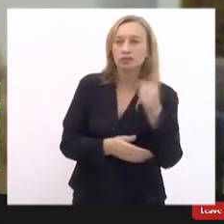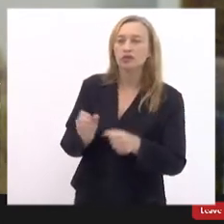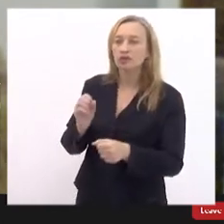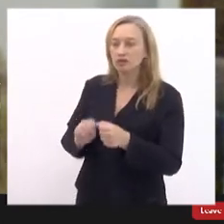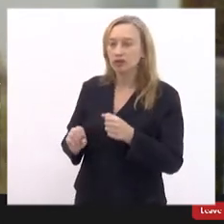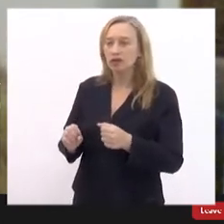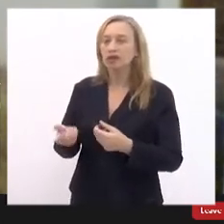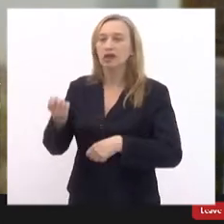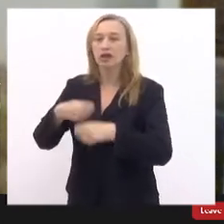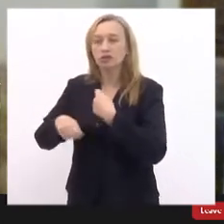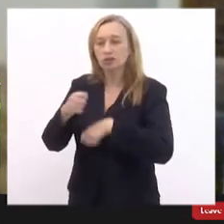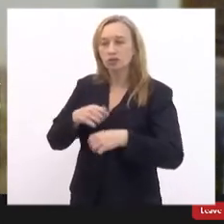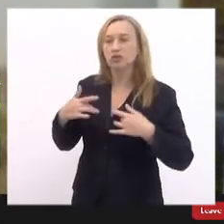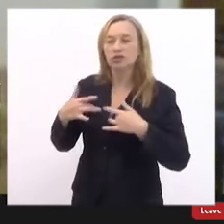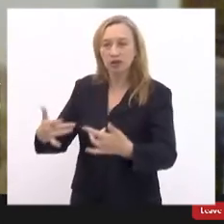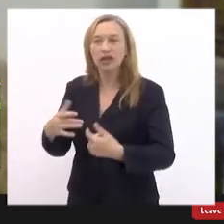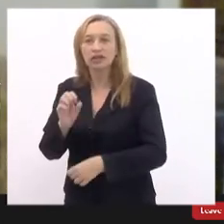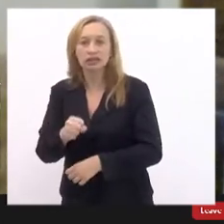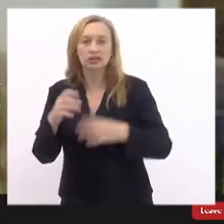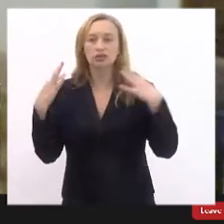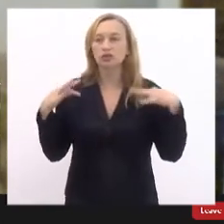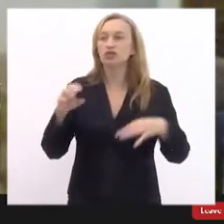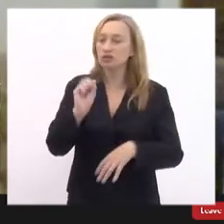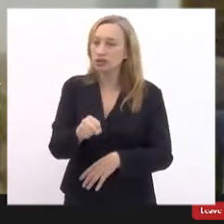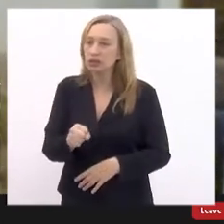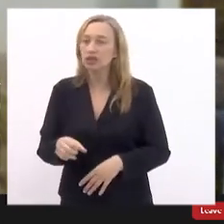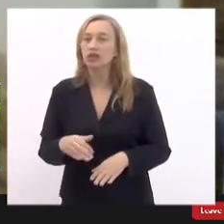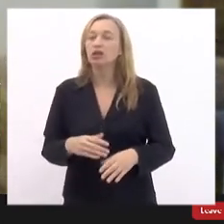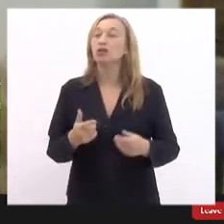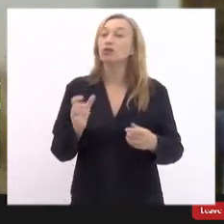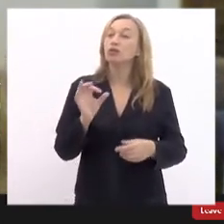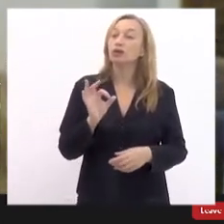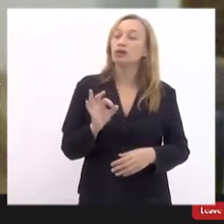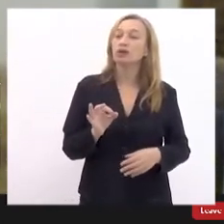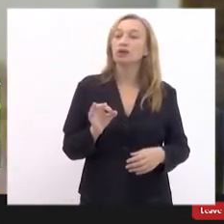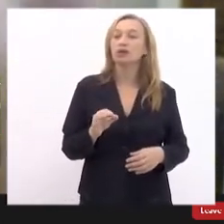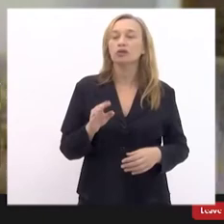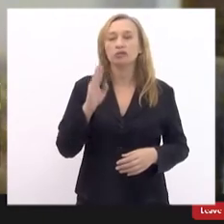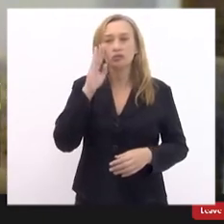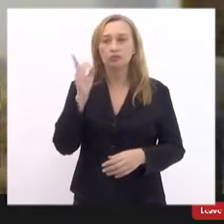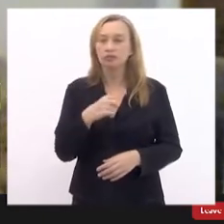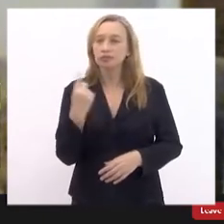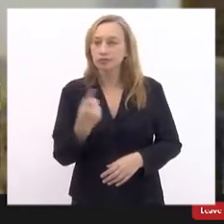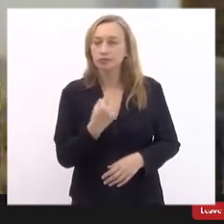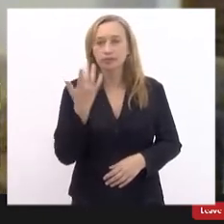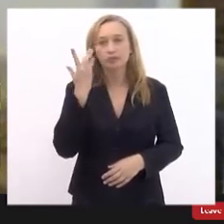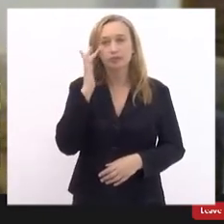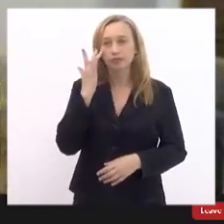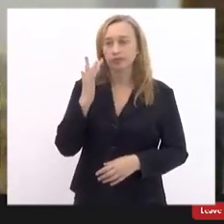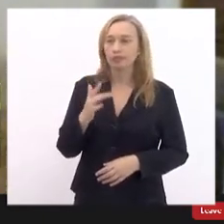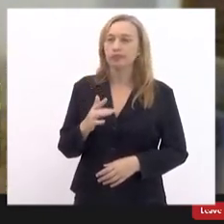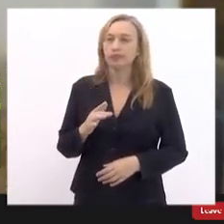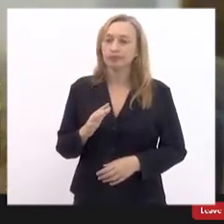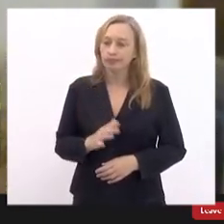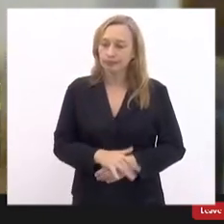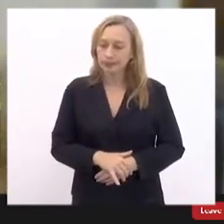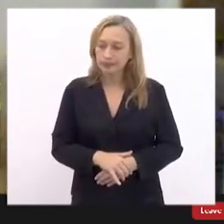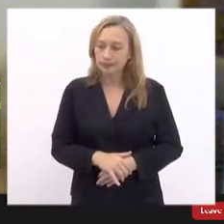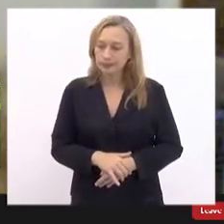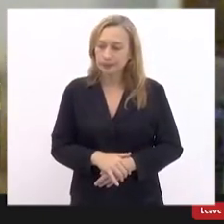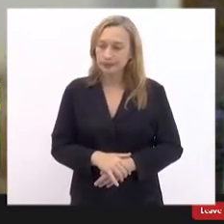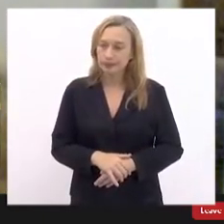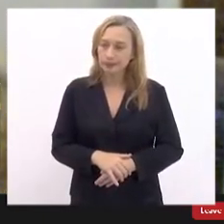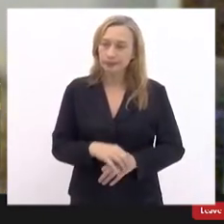Faz. O turismo faz? Faz. A grande questão para nós eu acho que, inclusive, eu tinha